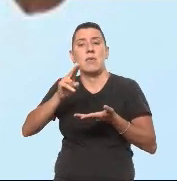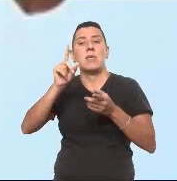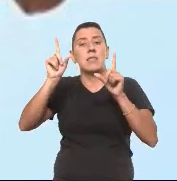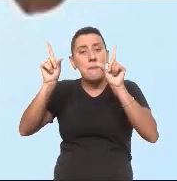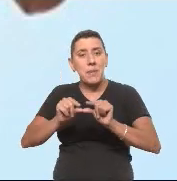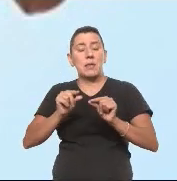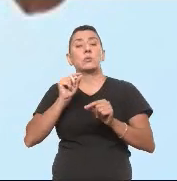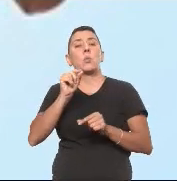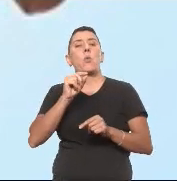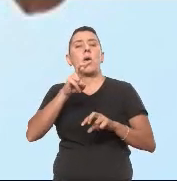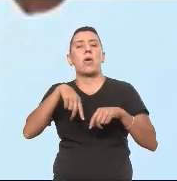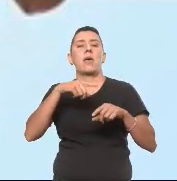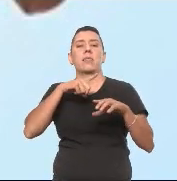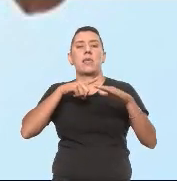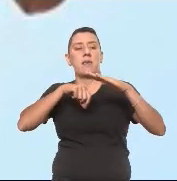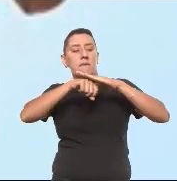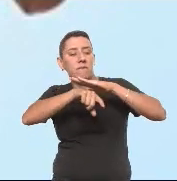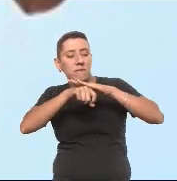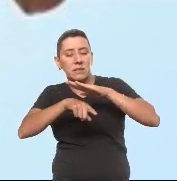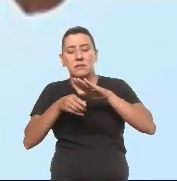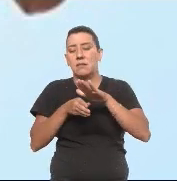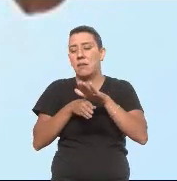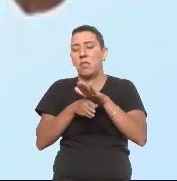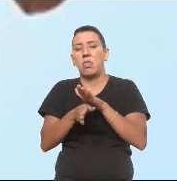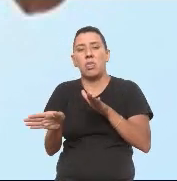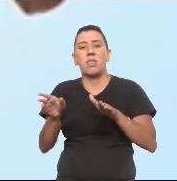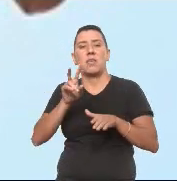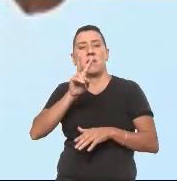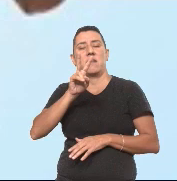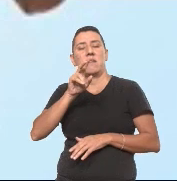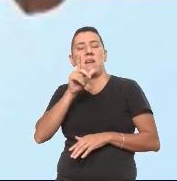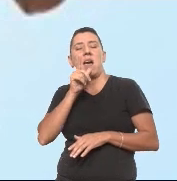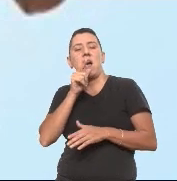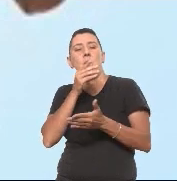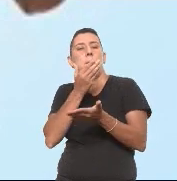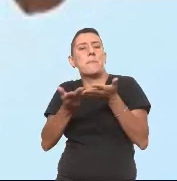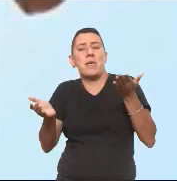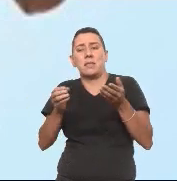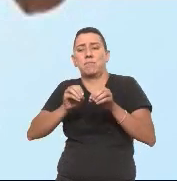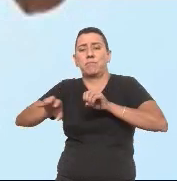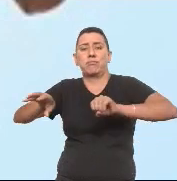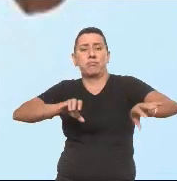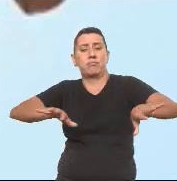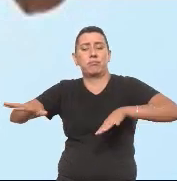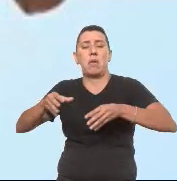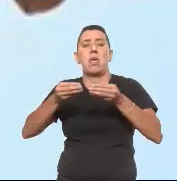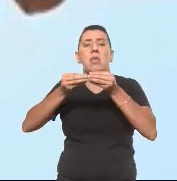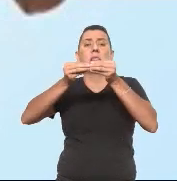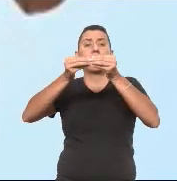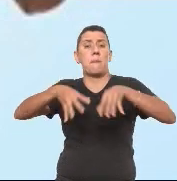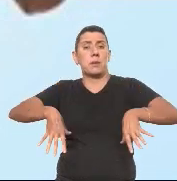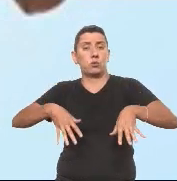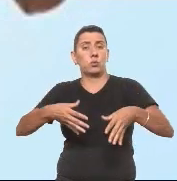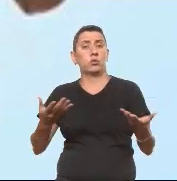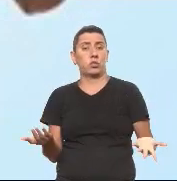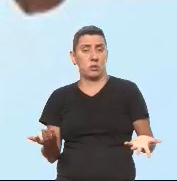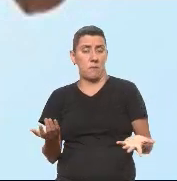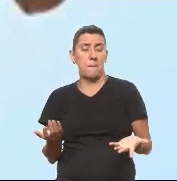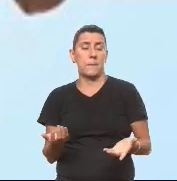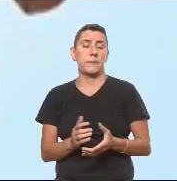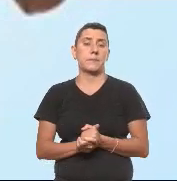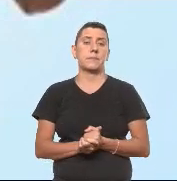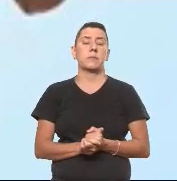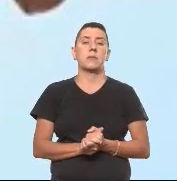diminuir vazamento detecção cada vez mais rápida desses vazamentos E com isso eu tenho melhor qualidade melhor distribuição é melhor aproveitamento da